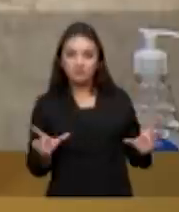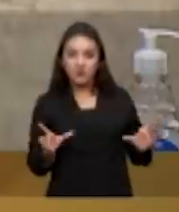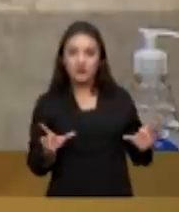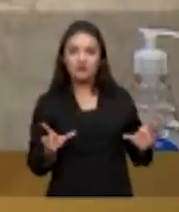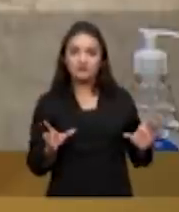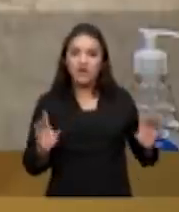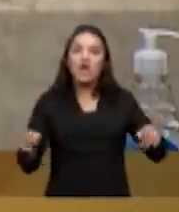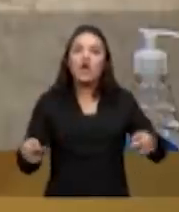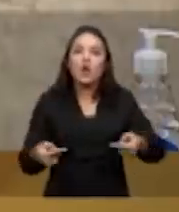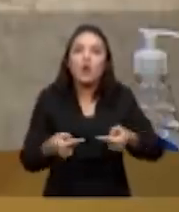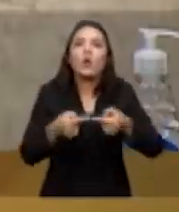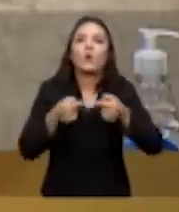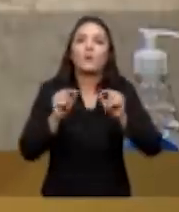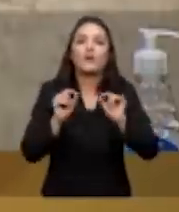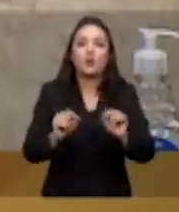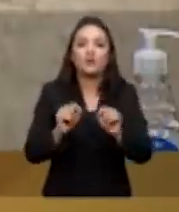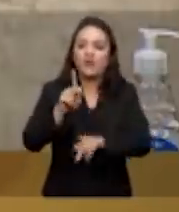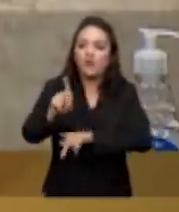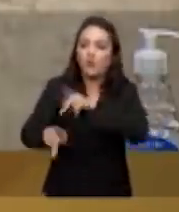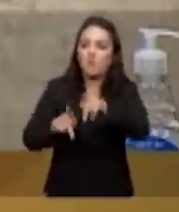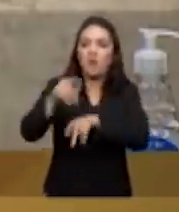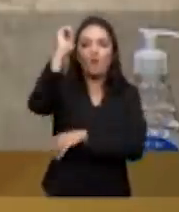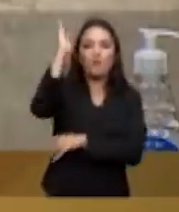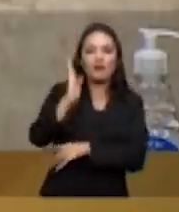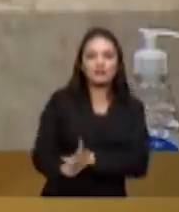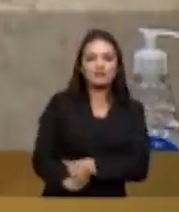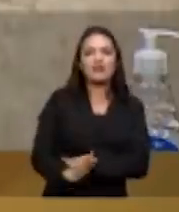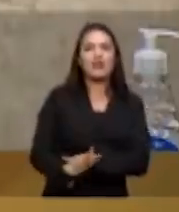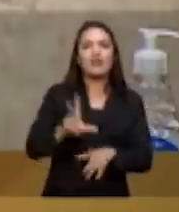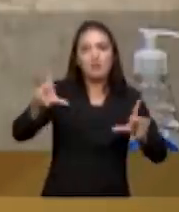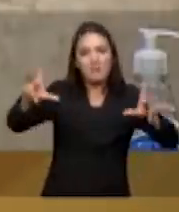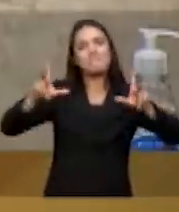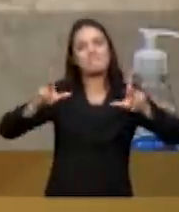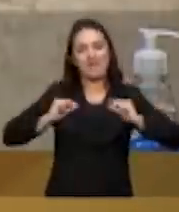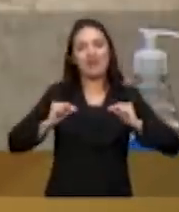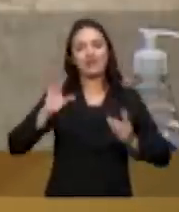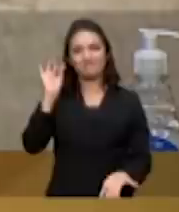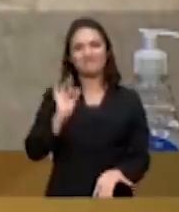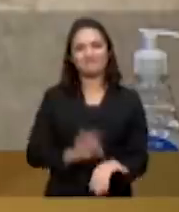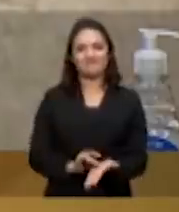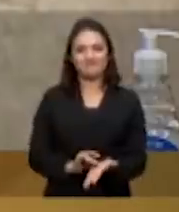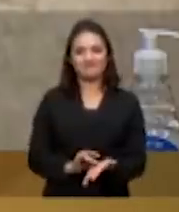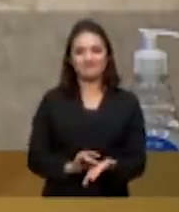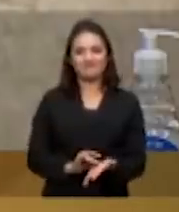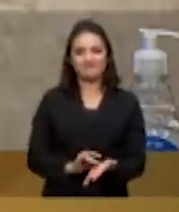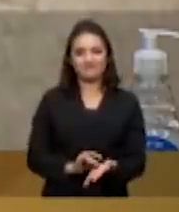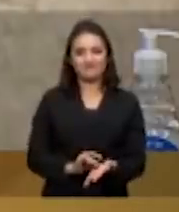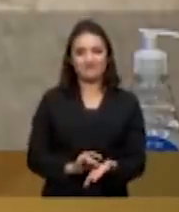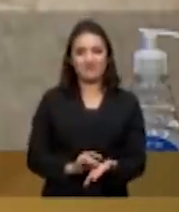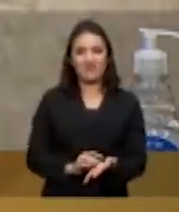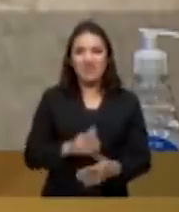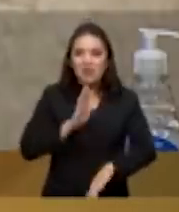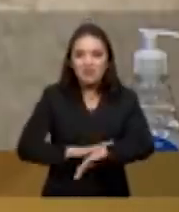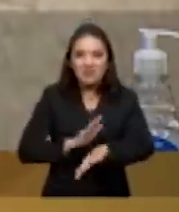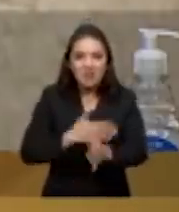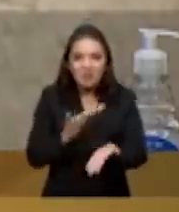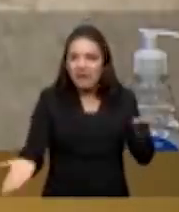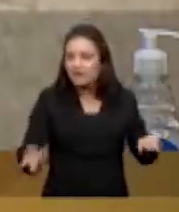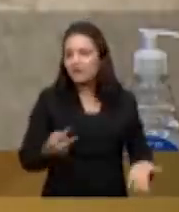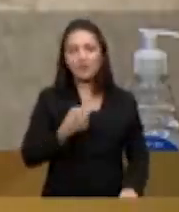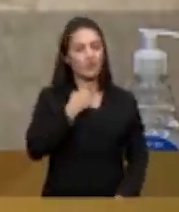que o povo brasileiro almeja e merece. Não temos mais tempo a perder.